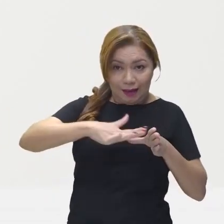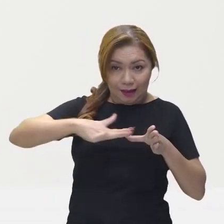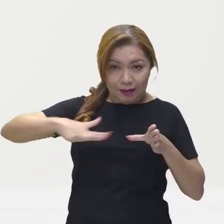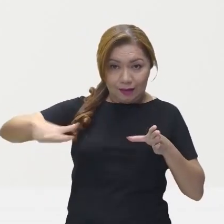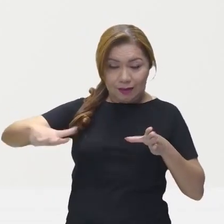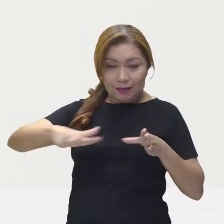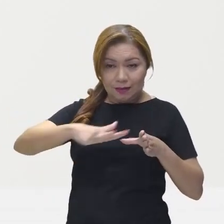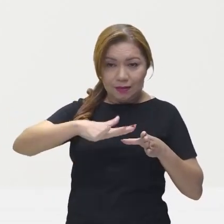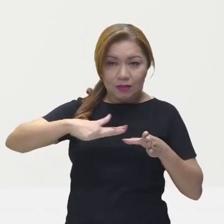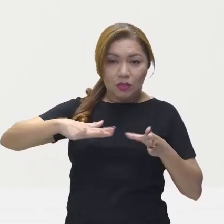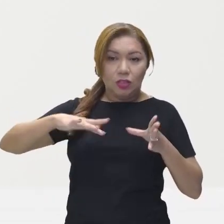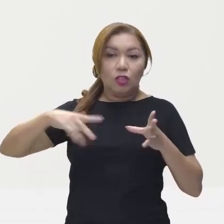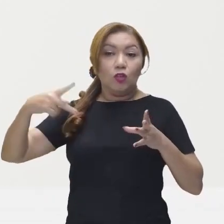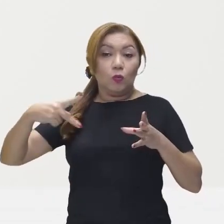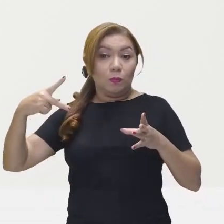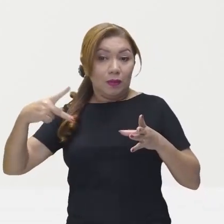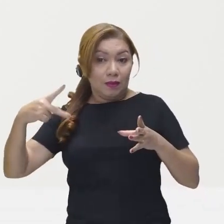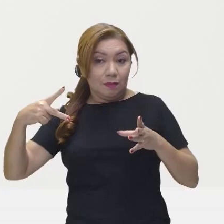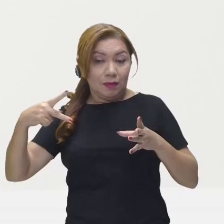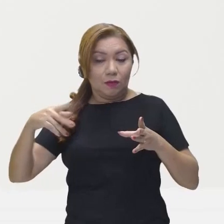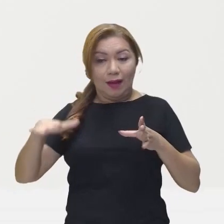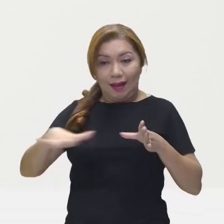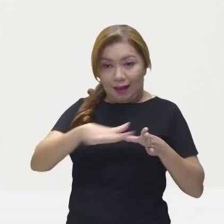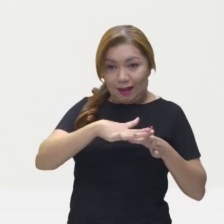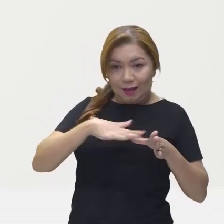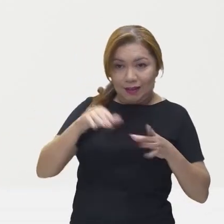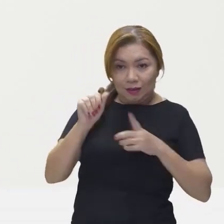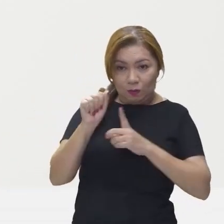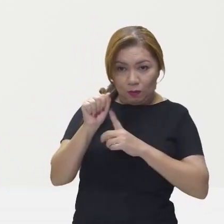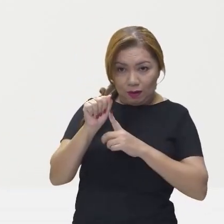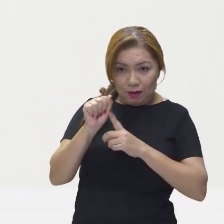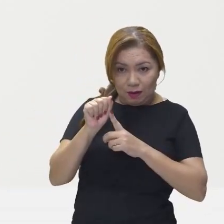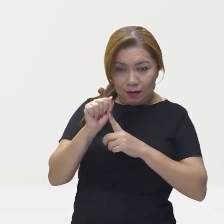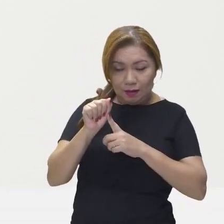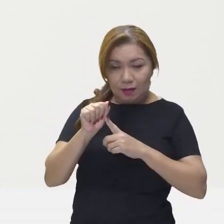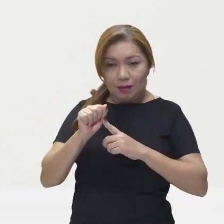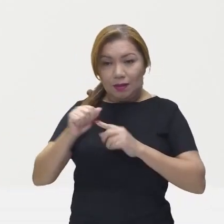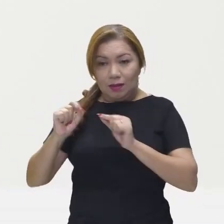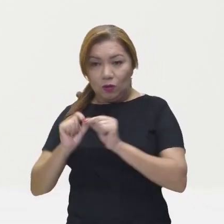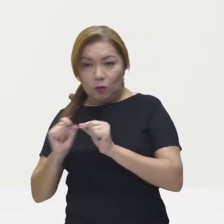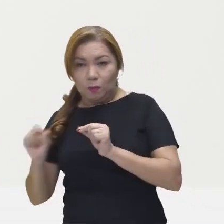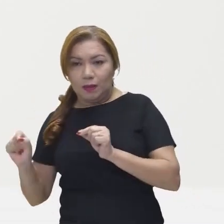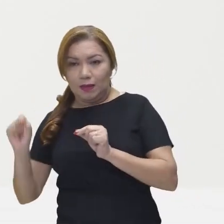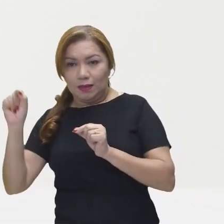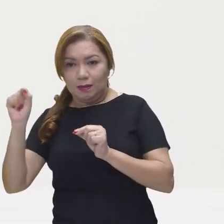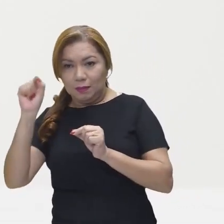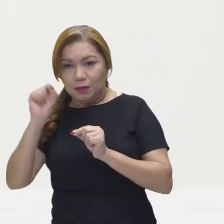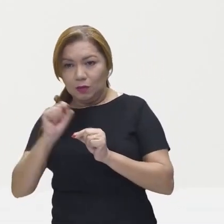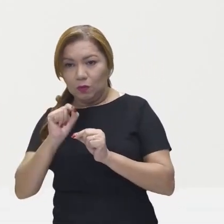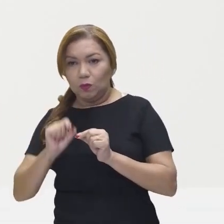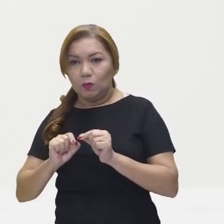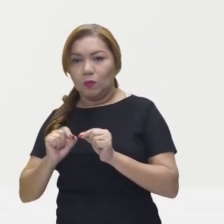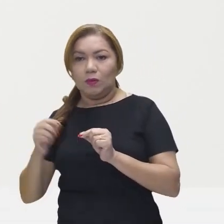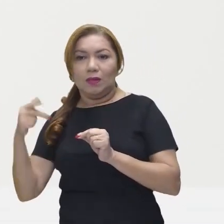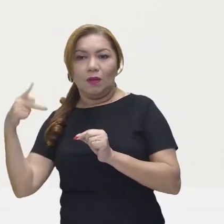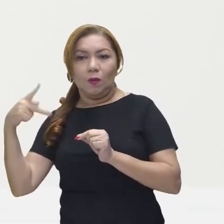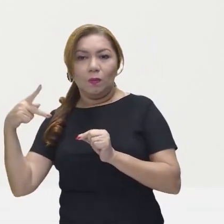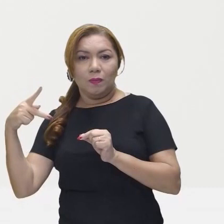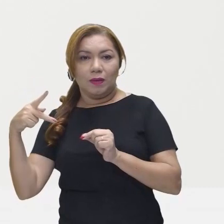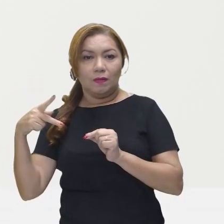Opções, A, 2.700 metros quadrados, E, 180 metros de